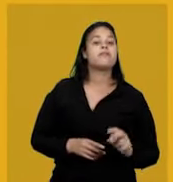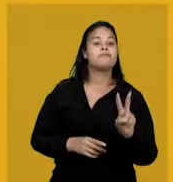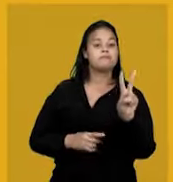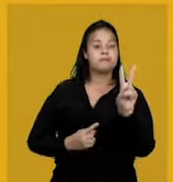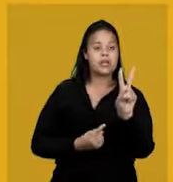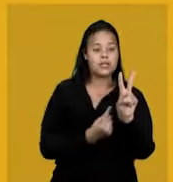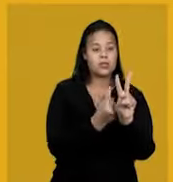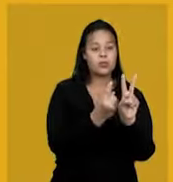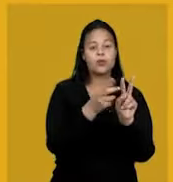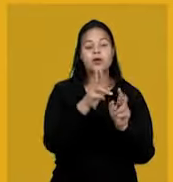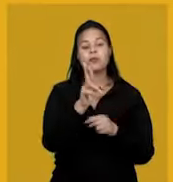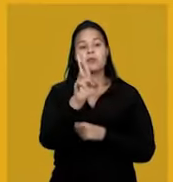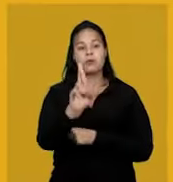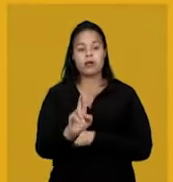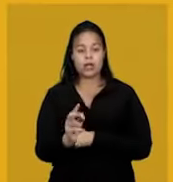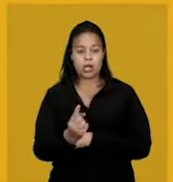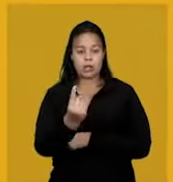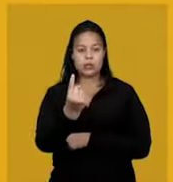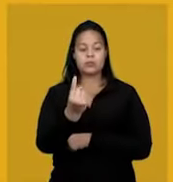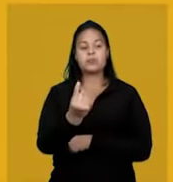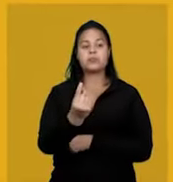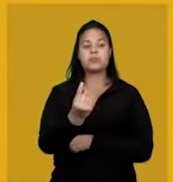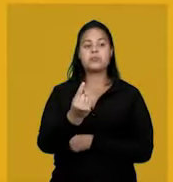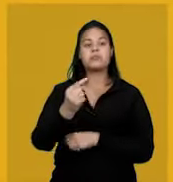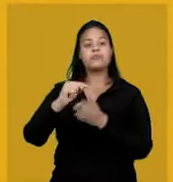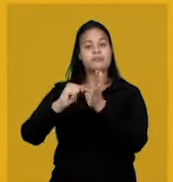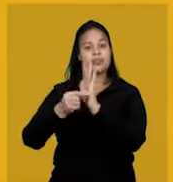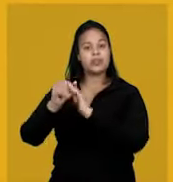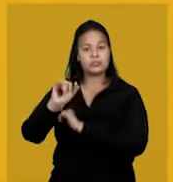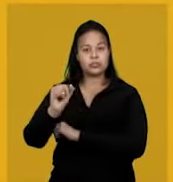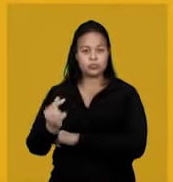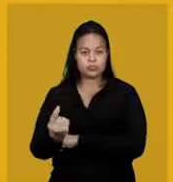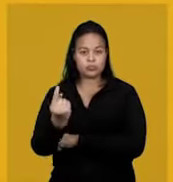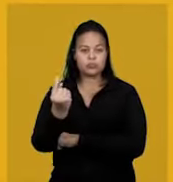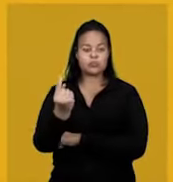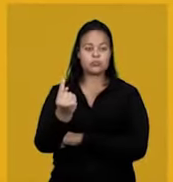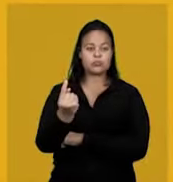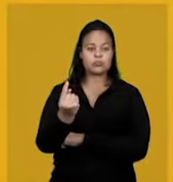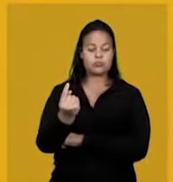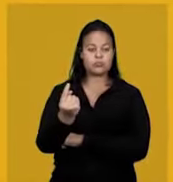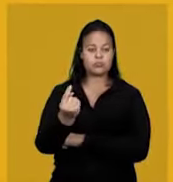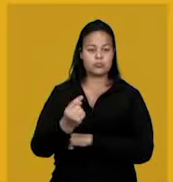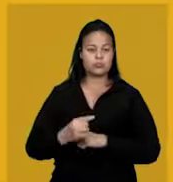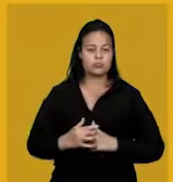igual a R1 vezes I1,